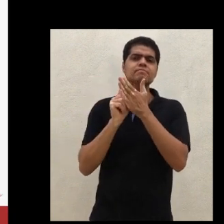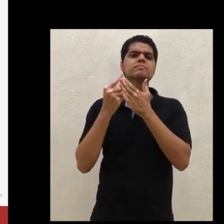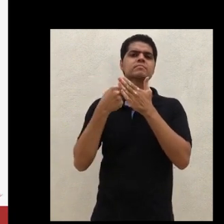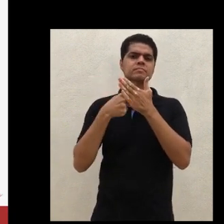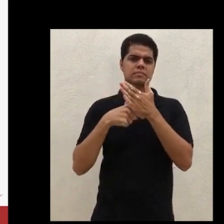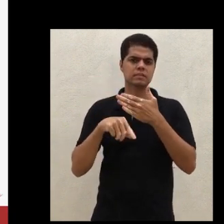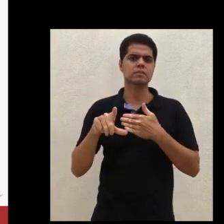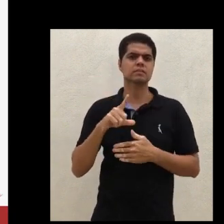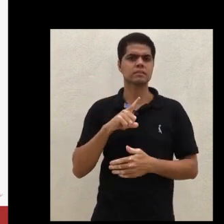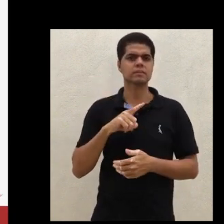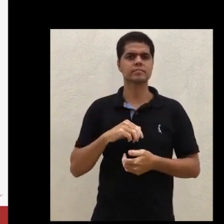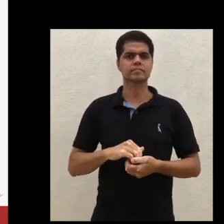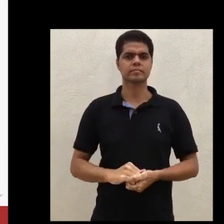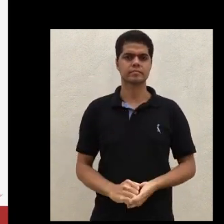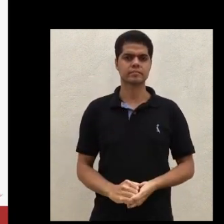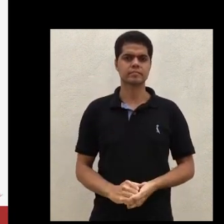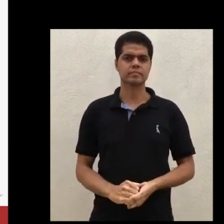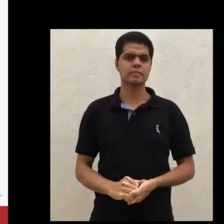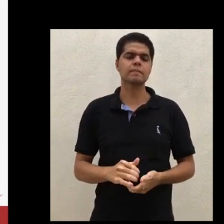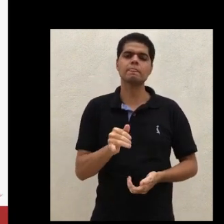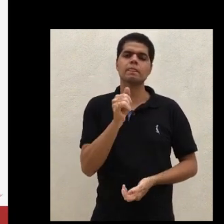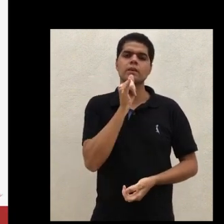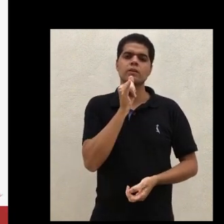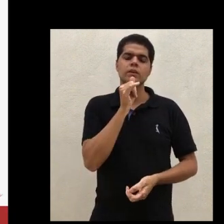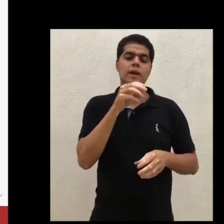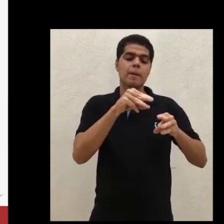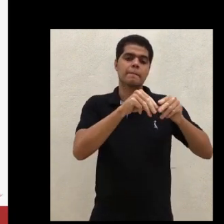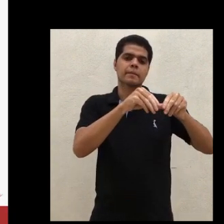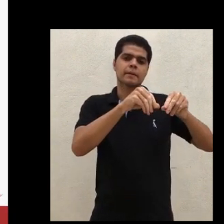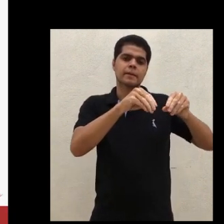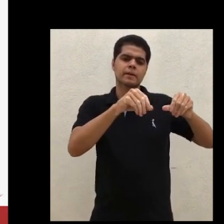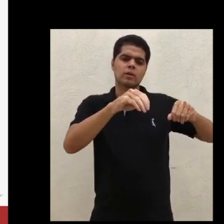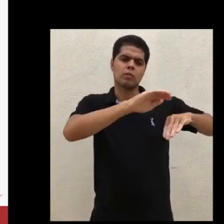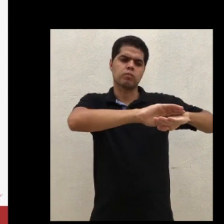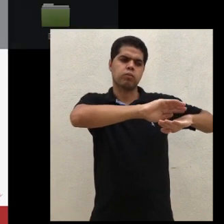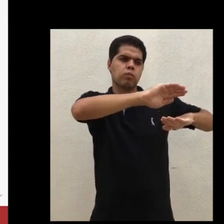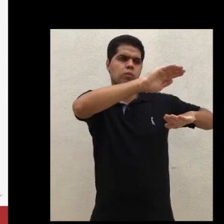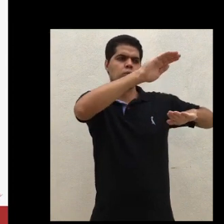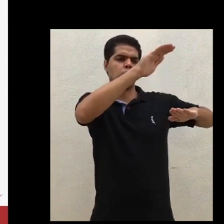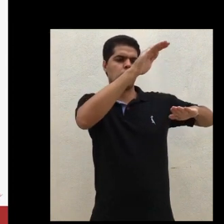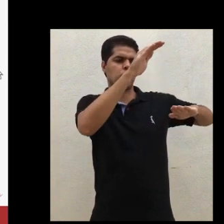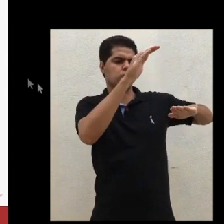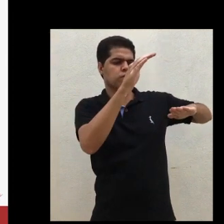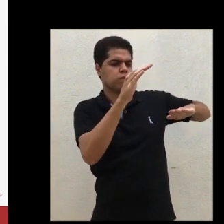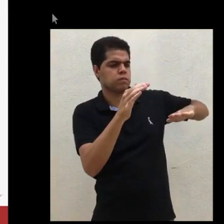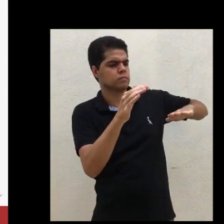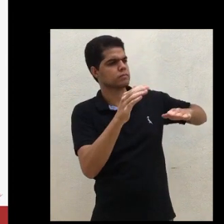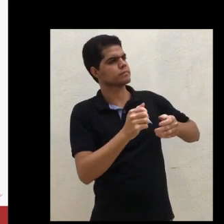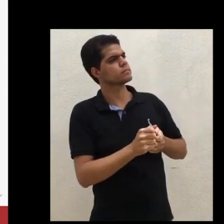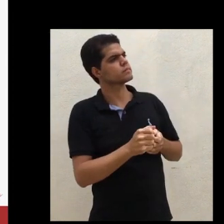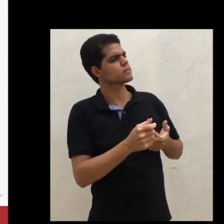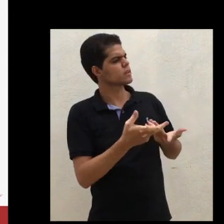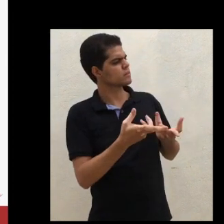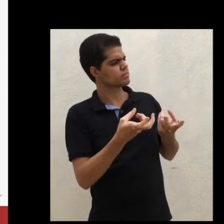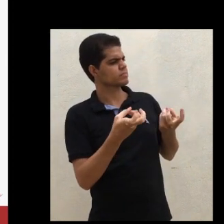análise, né? Vamos pensar aqui num monte de areia, né?